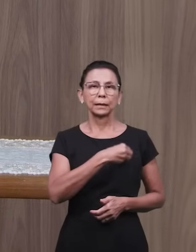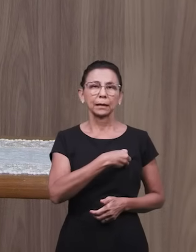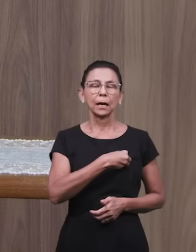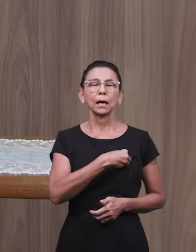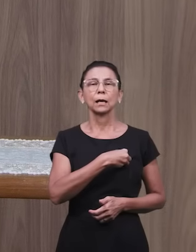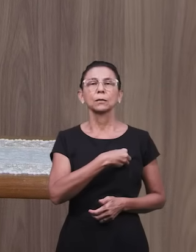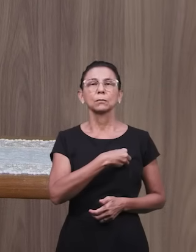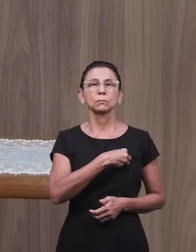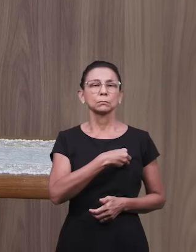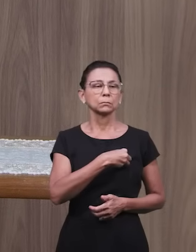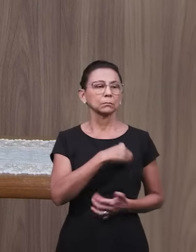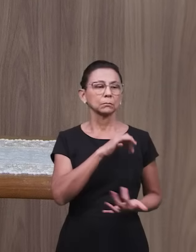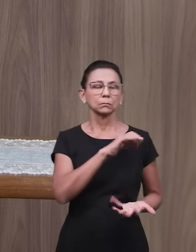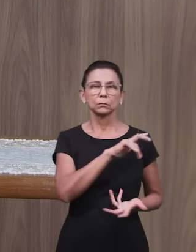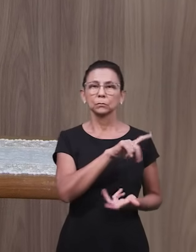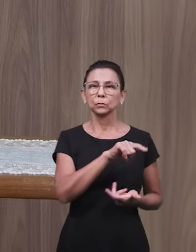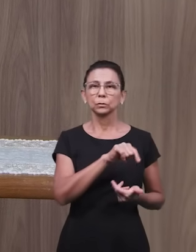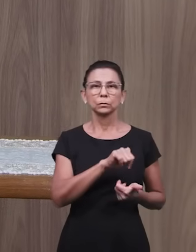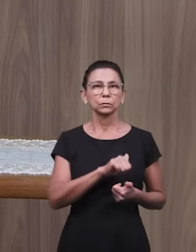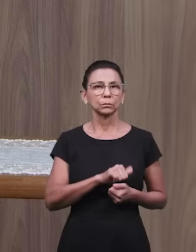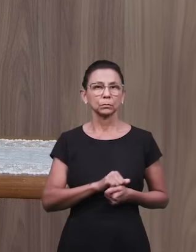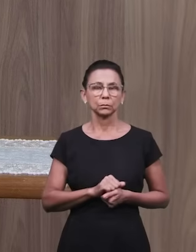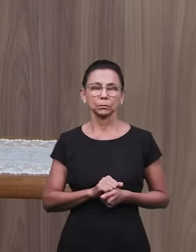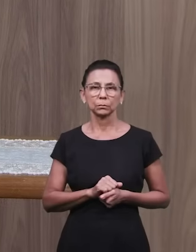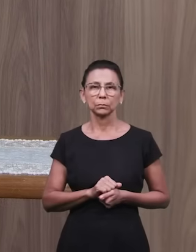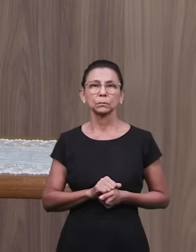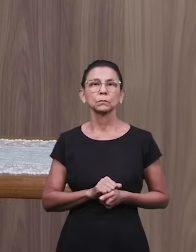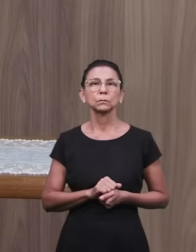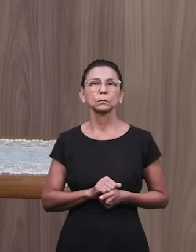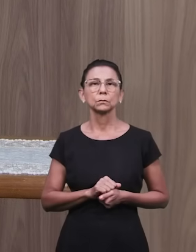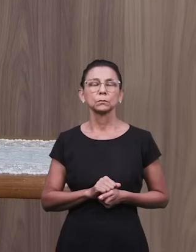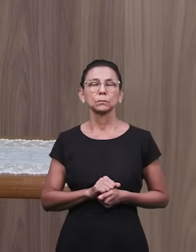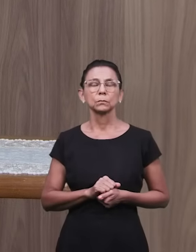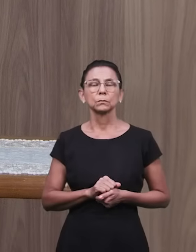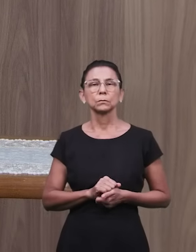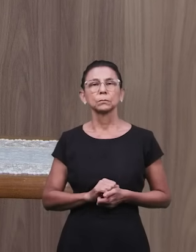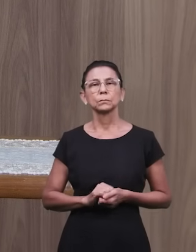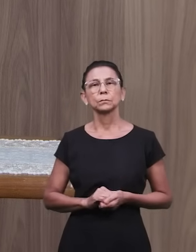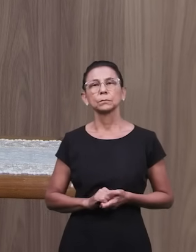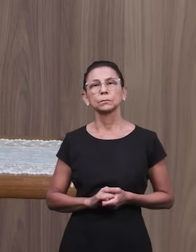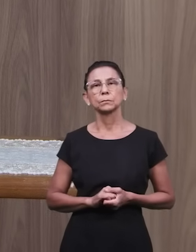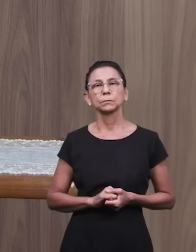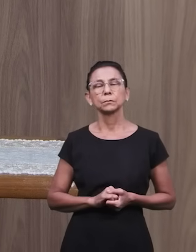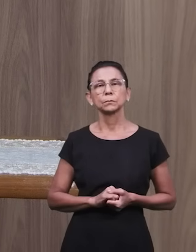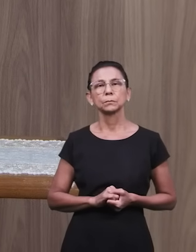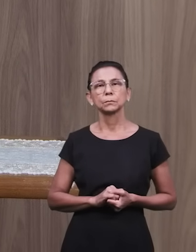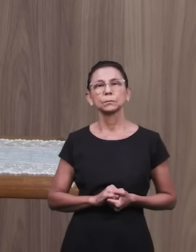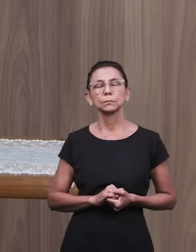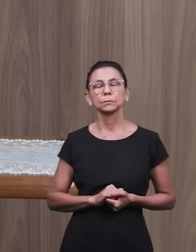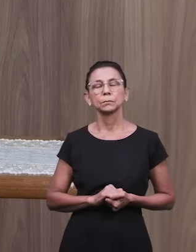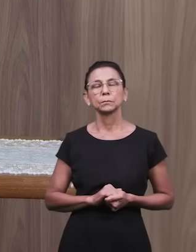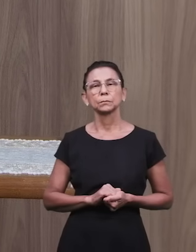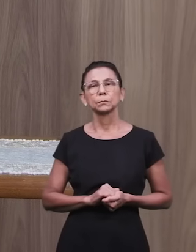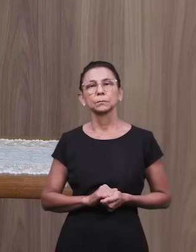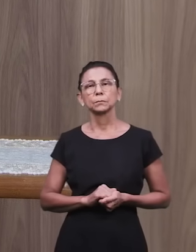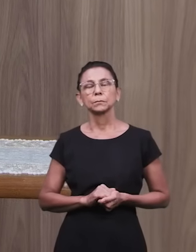das pessoas comuns, para o seu filho, para o